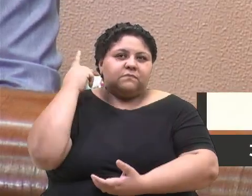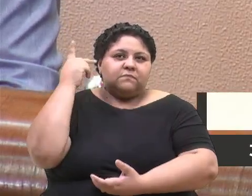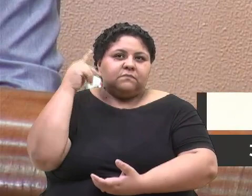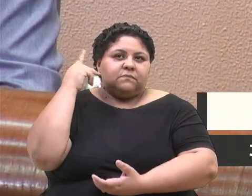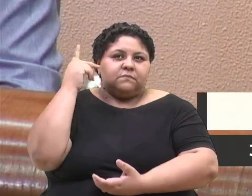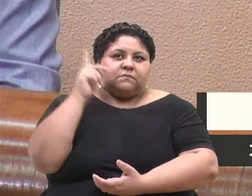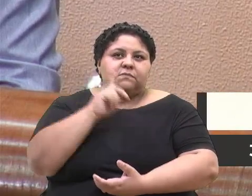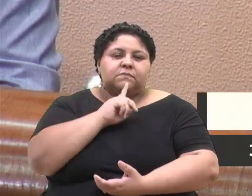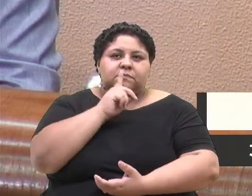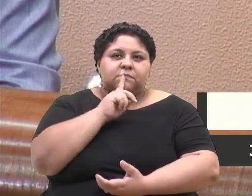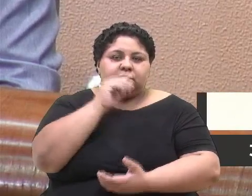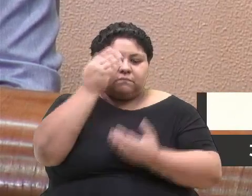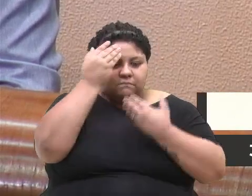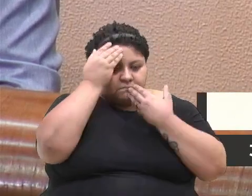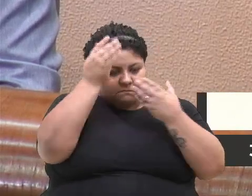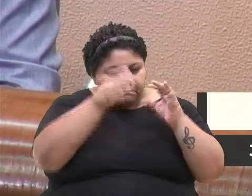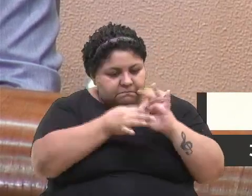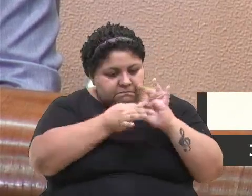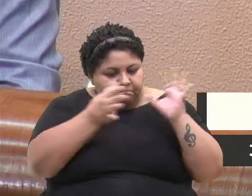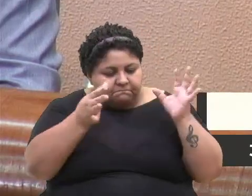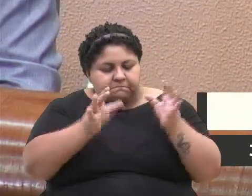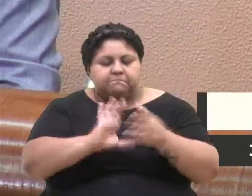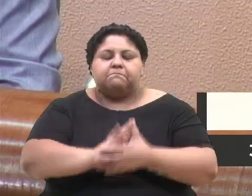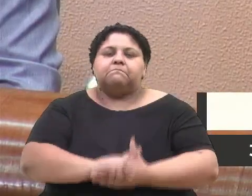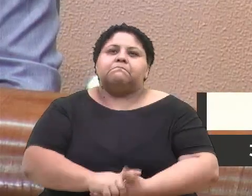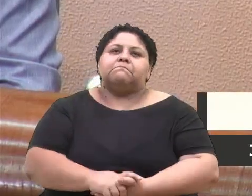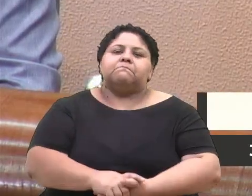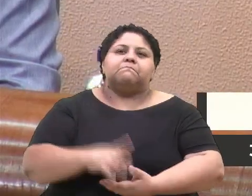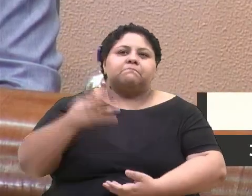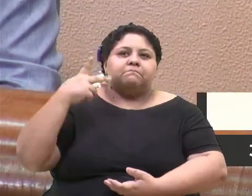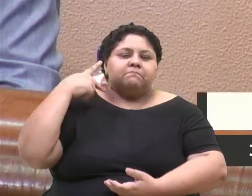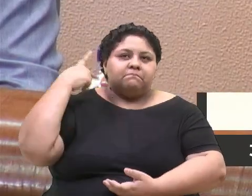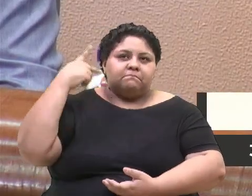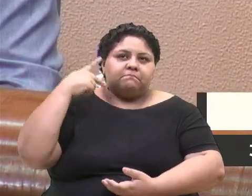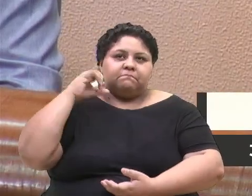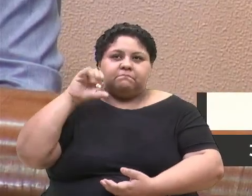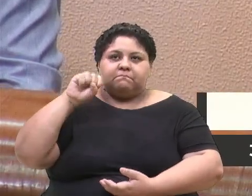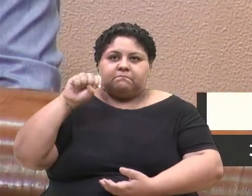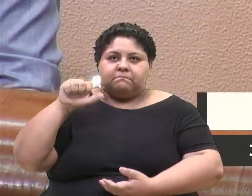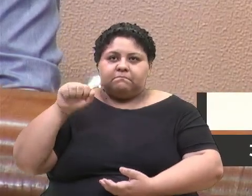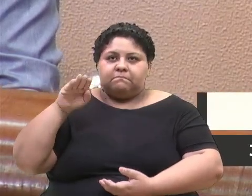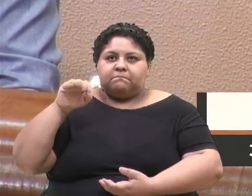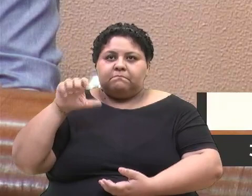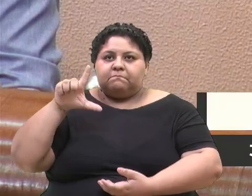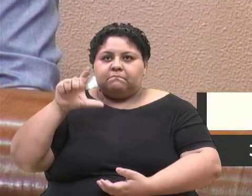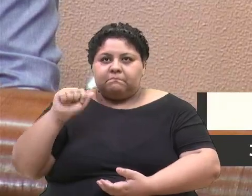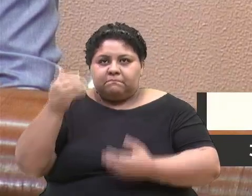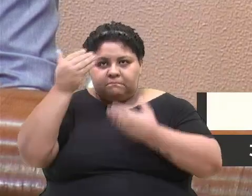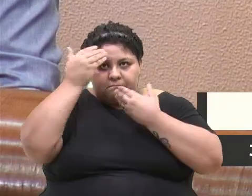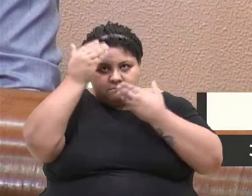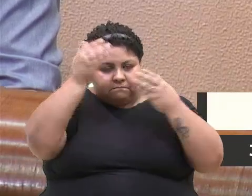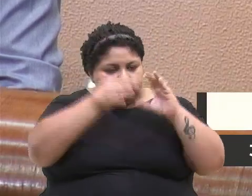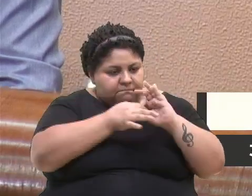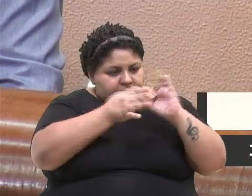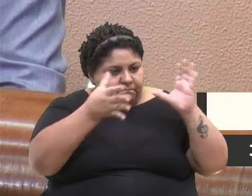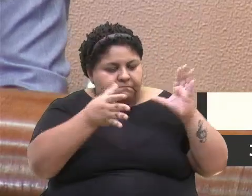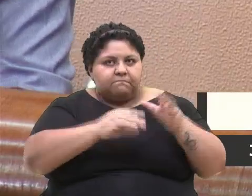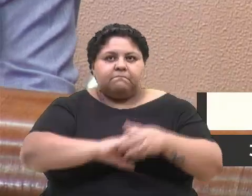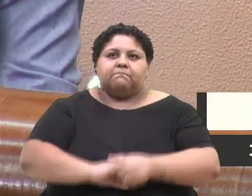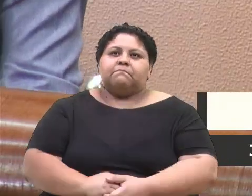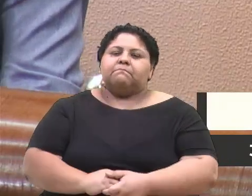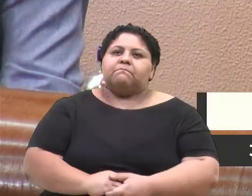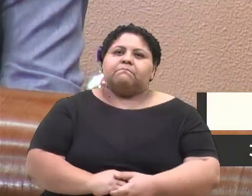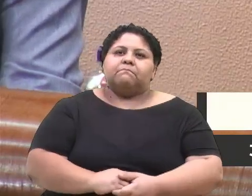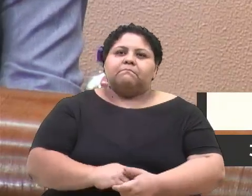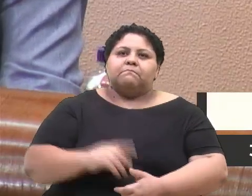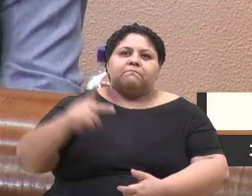Meneguzzi. Agradeço e abro mão. Agradece e abre mão. Vereadora Isabela Schumacher. Agradece e abre mão. Agradece e abre mão.